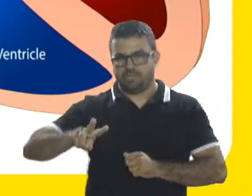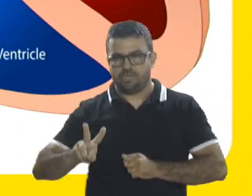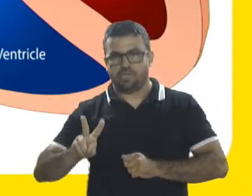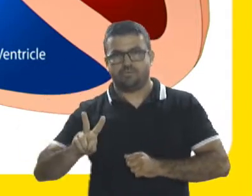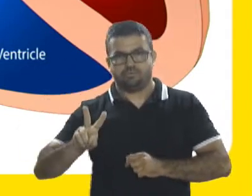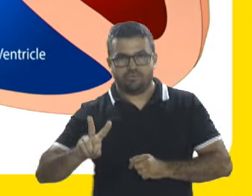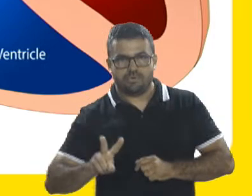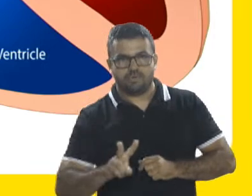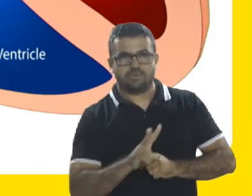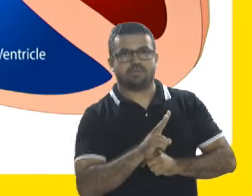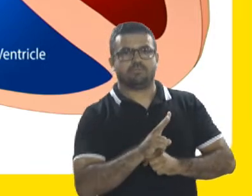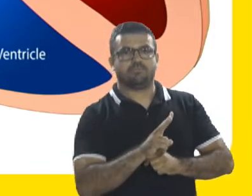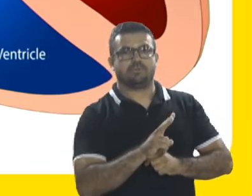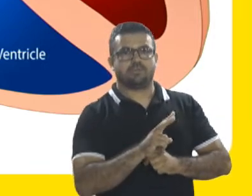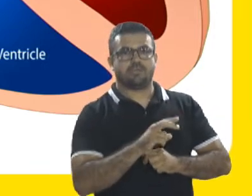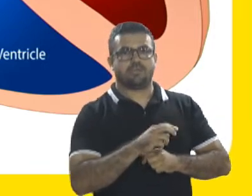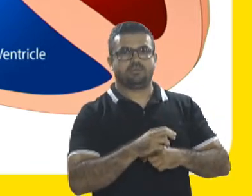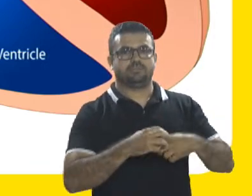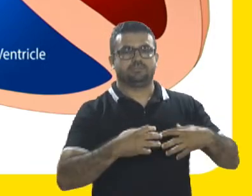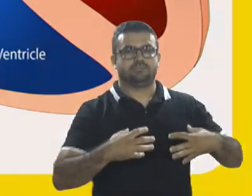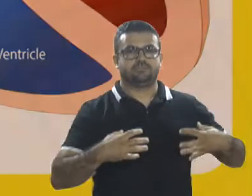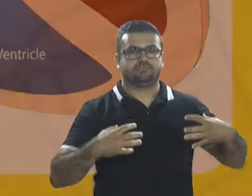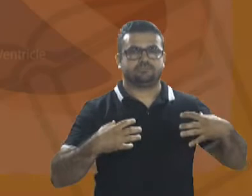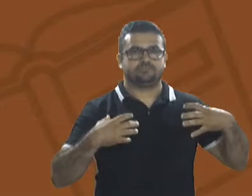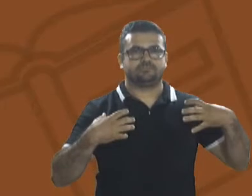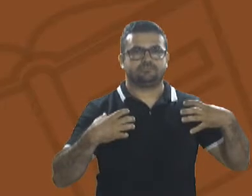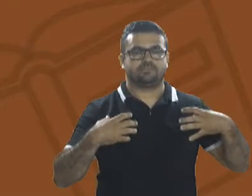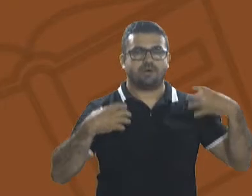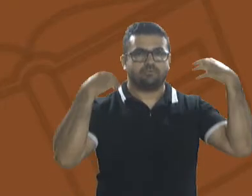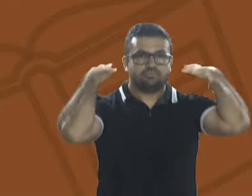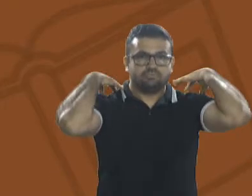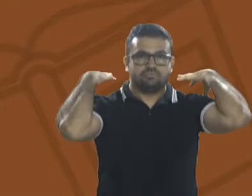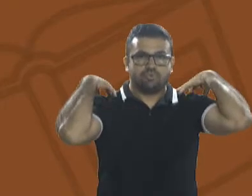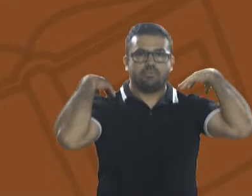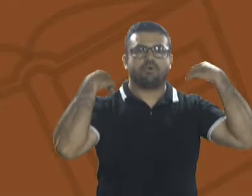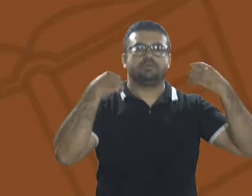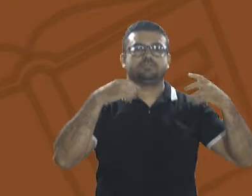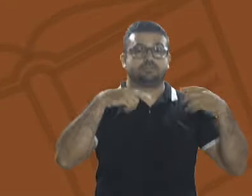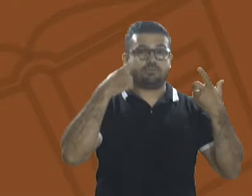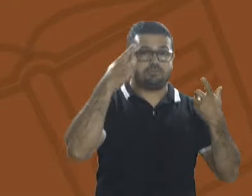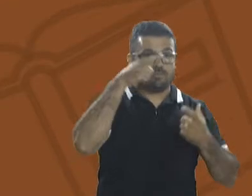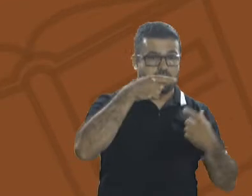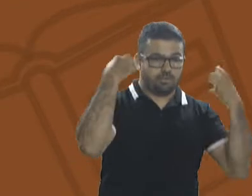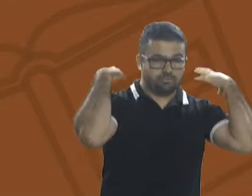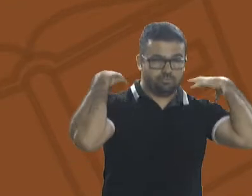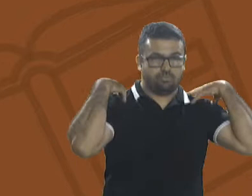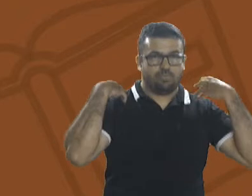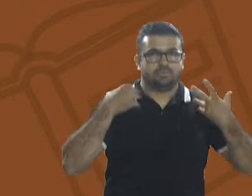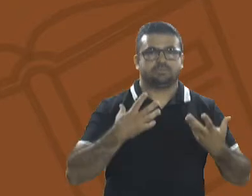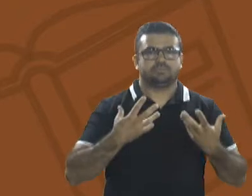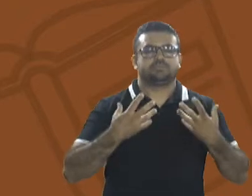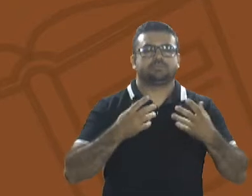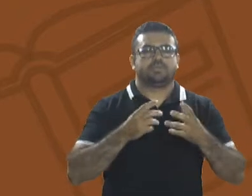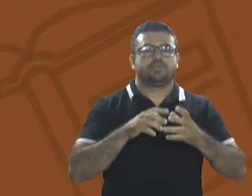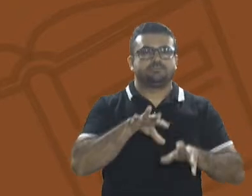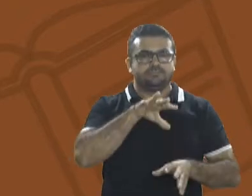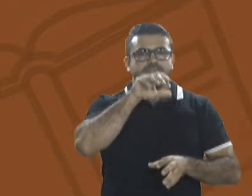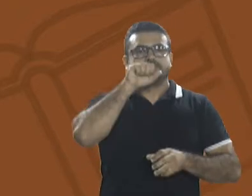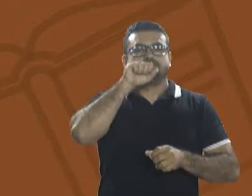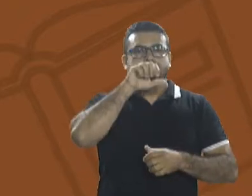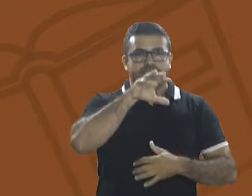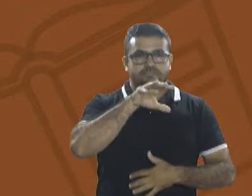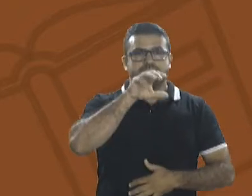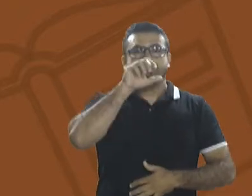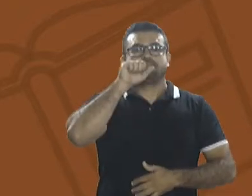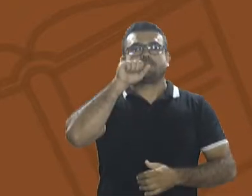pulmões pelas artérias pulmonares. E aí é lá que quando a gente respira, a gente vai ver já o sistema respiratório, quando a gente respira,